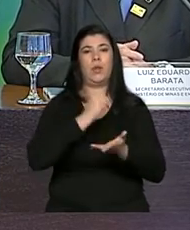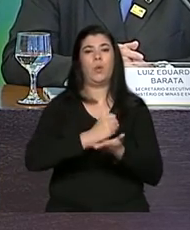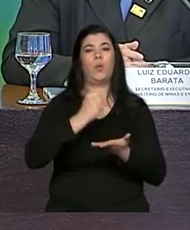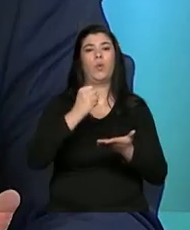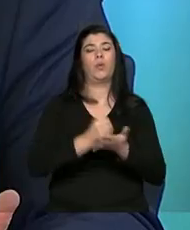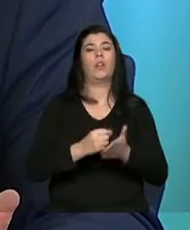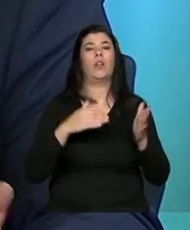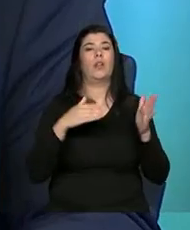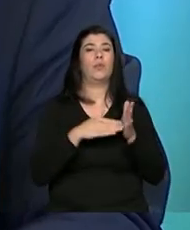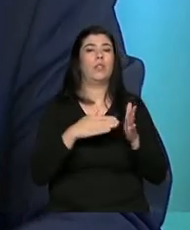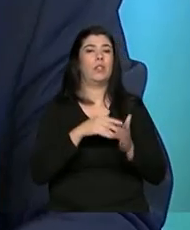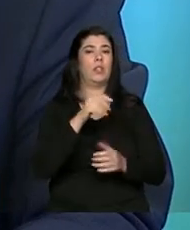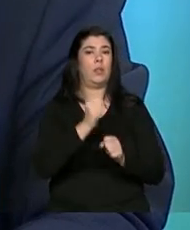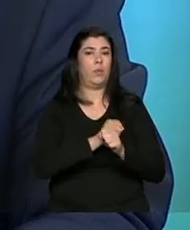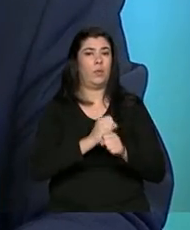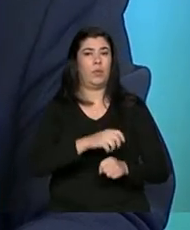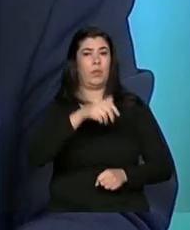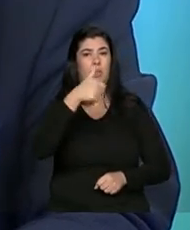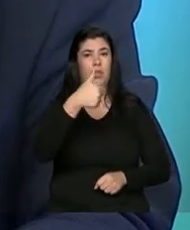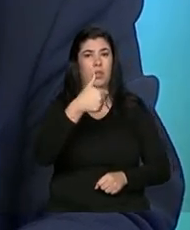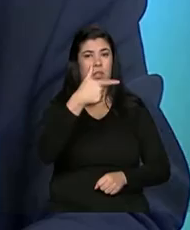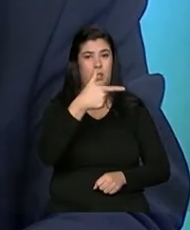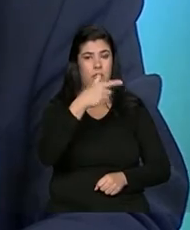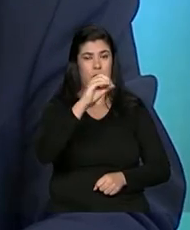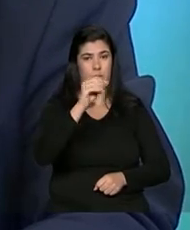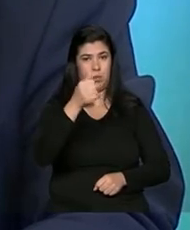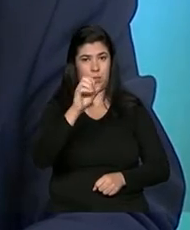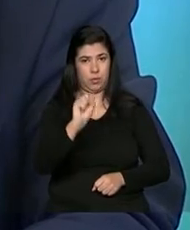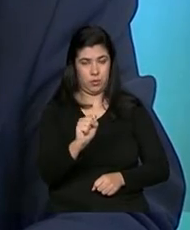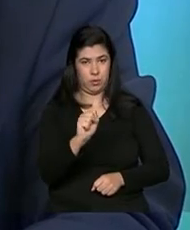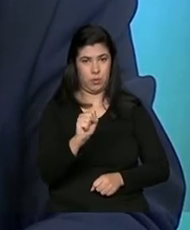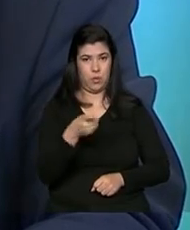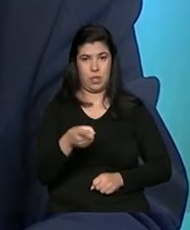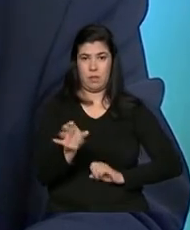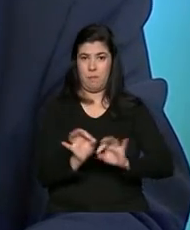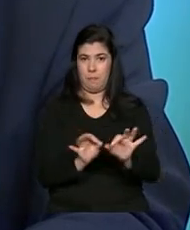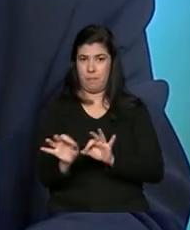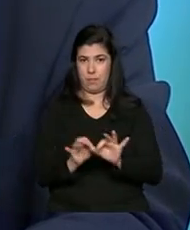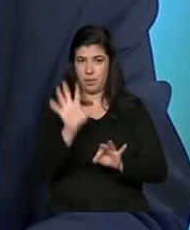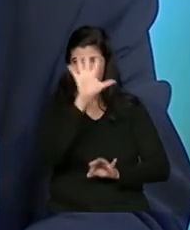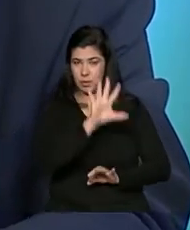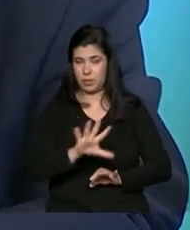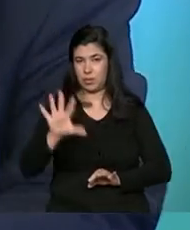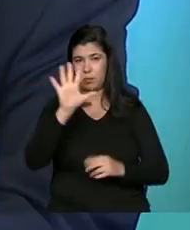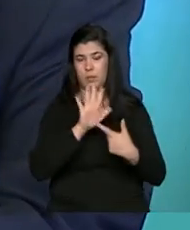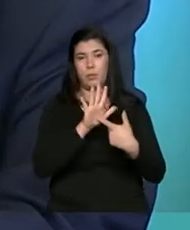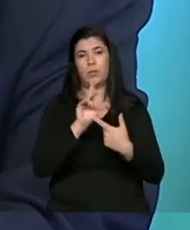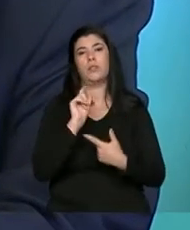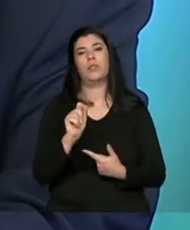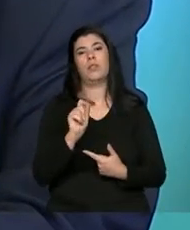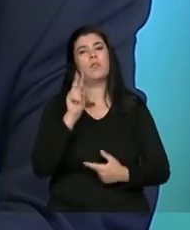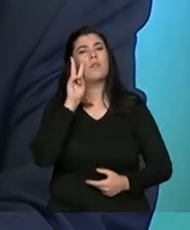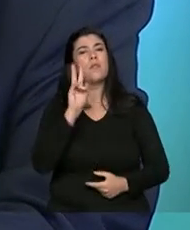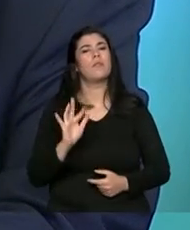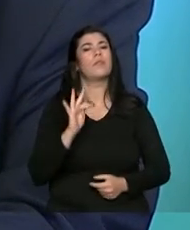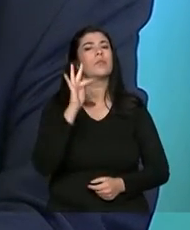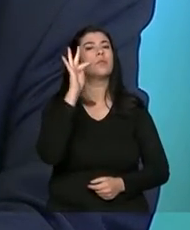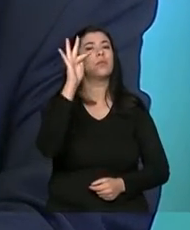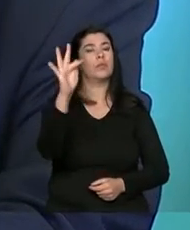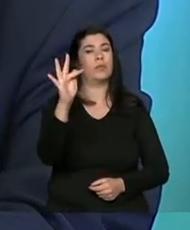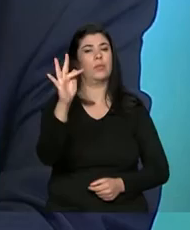18 o que este plano que foi apresentado hoje mostra é a previsibilidade